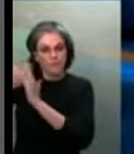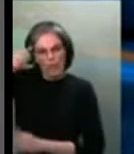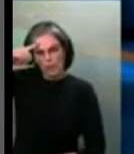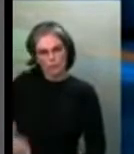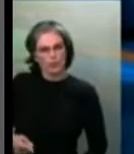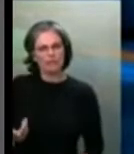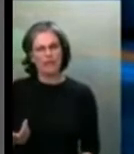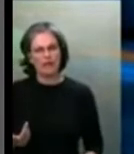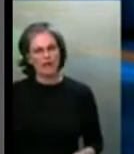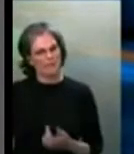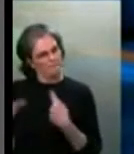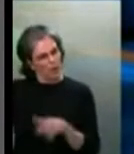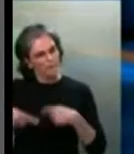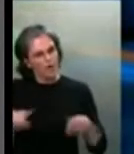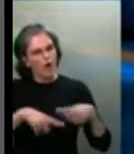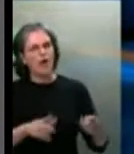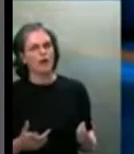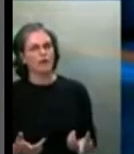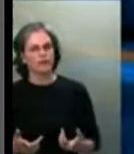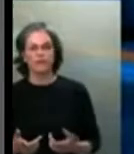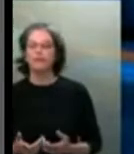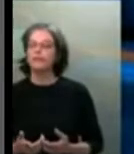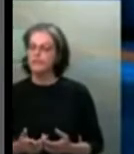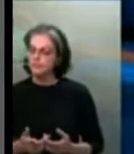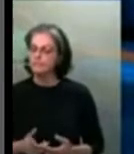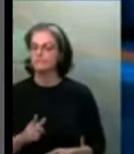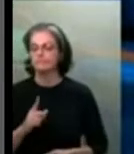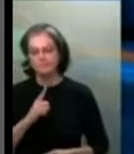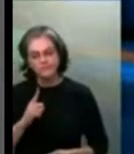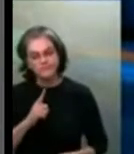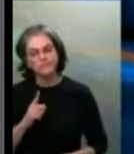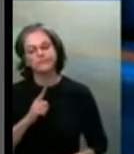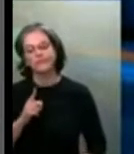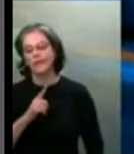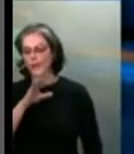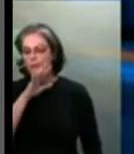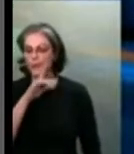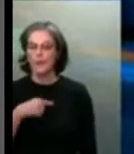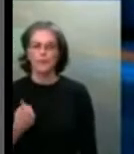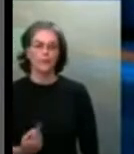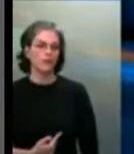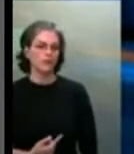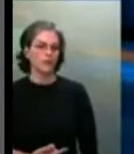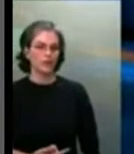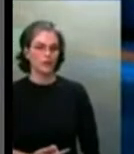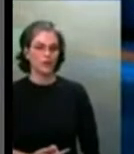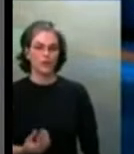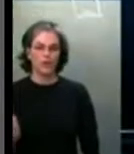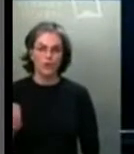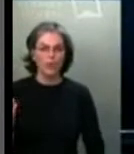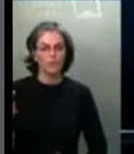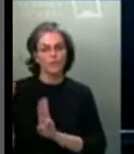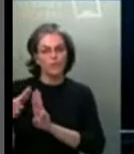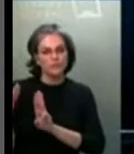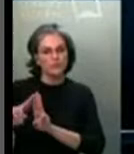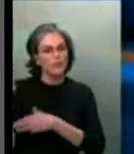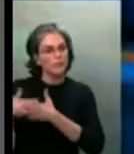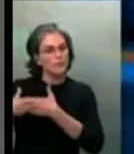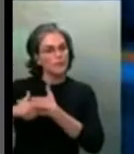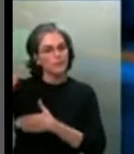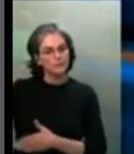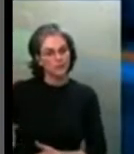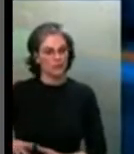provocativa, que coloca inclusive em xeque o papel nosso das Forças Armadas. Para concluir, líder. Para